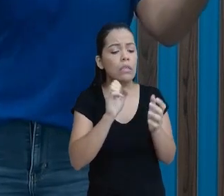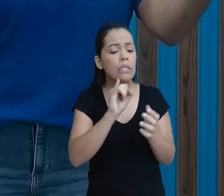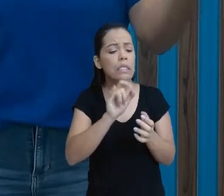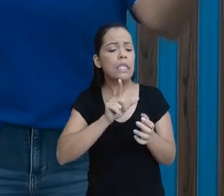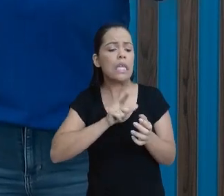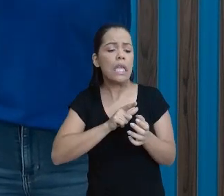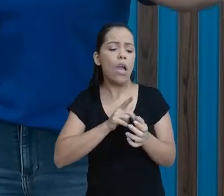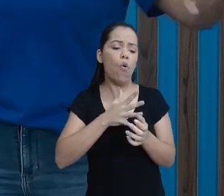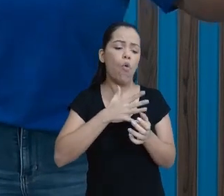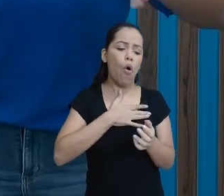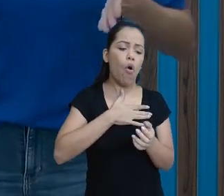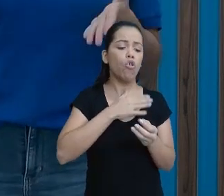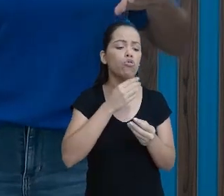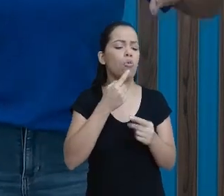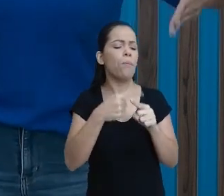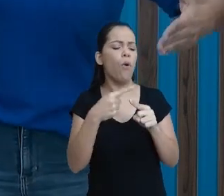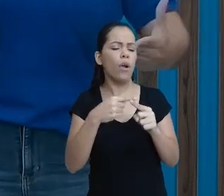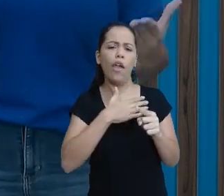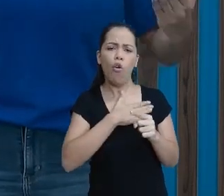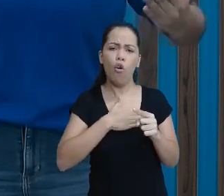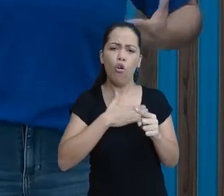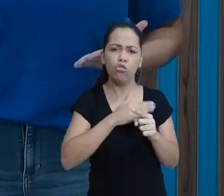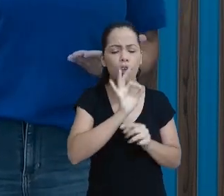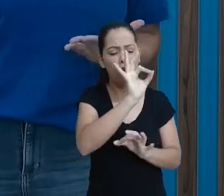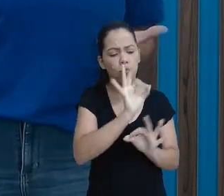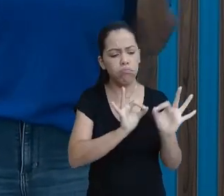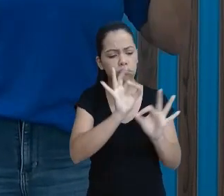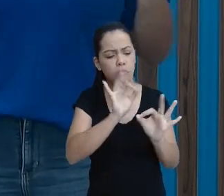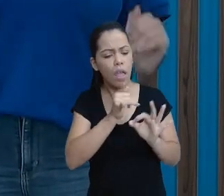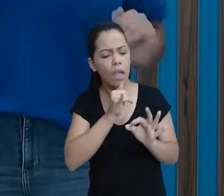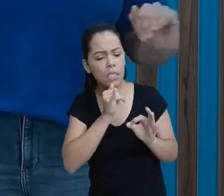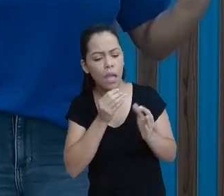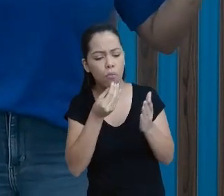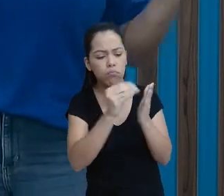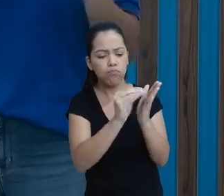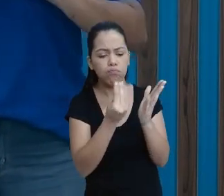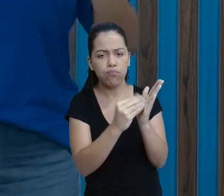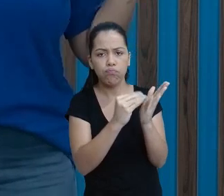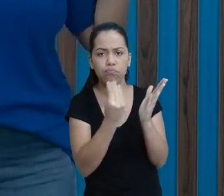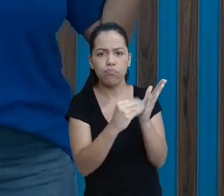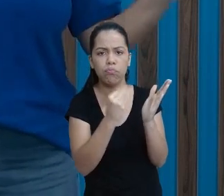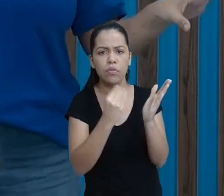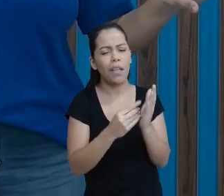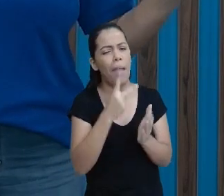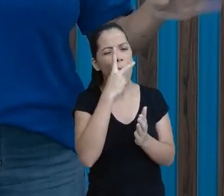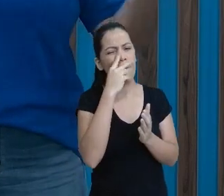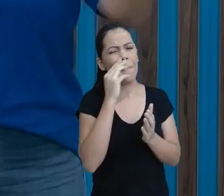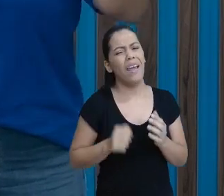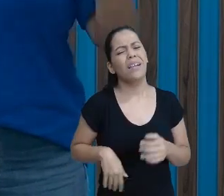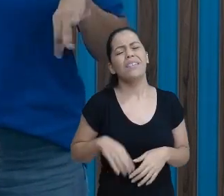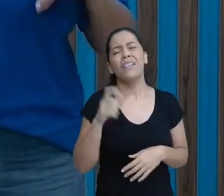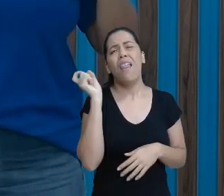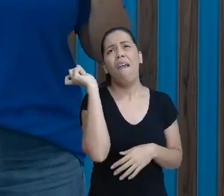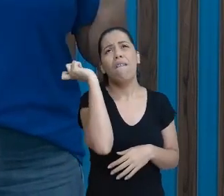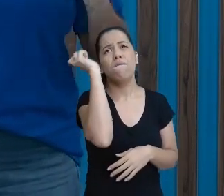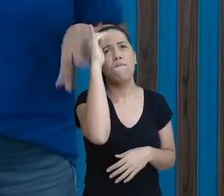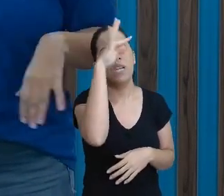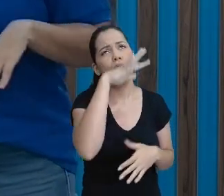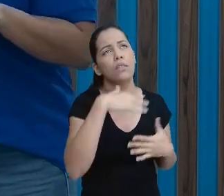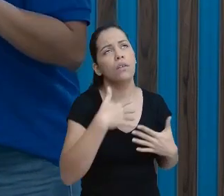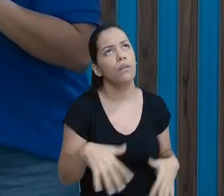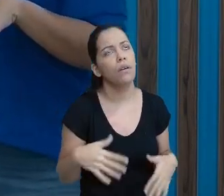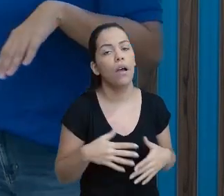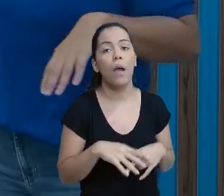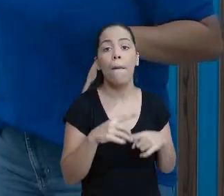A, B e C, então eu já vou organizando os exemplos. Confie em mim, parece que dá um trabalho danado, mas vai salvar